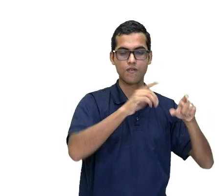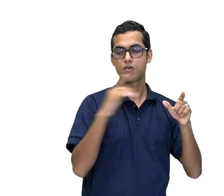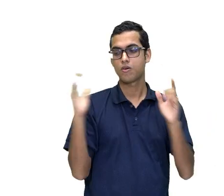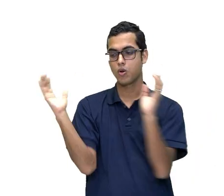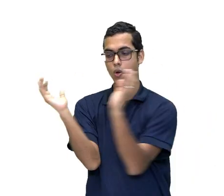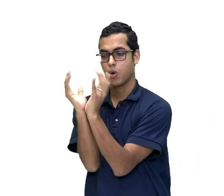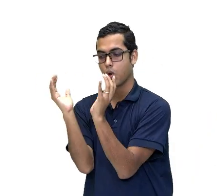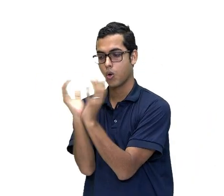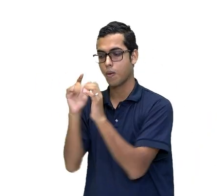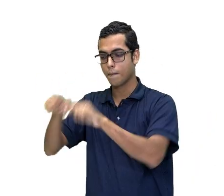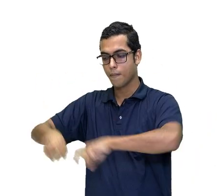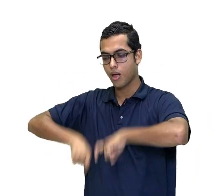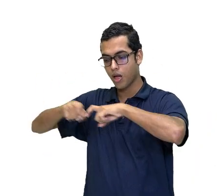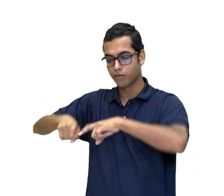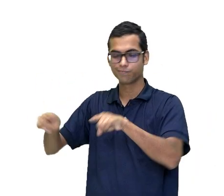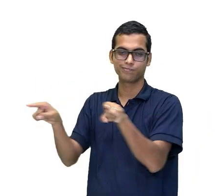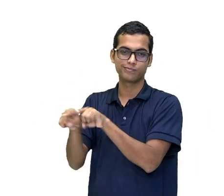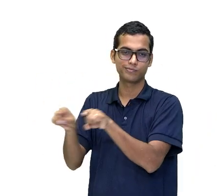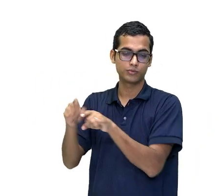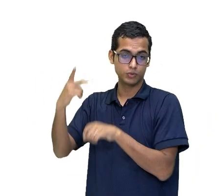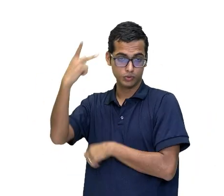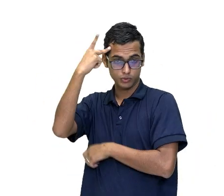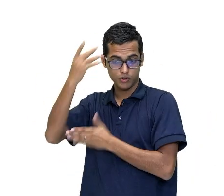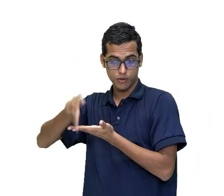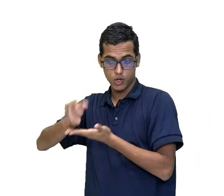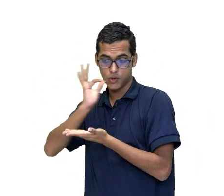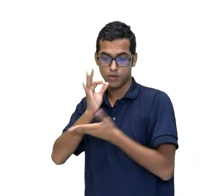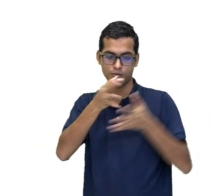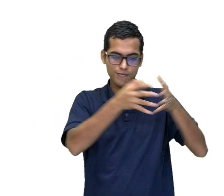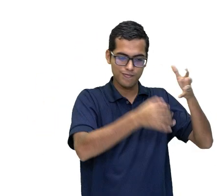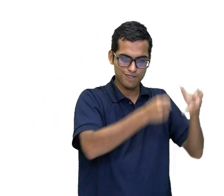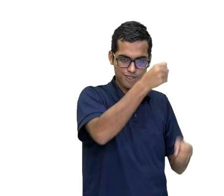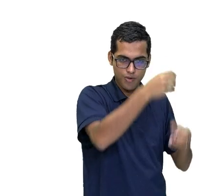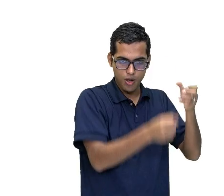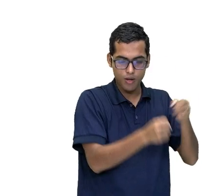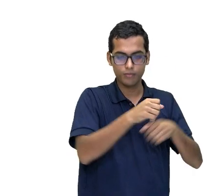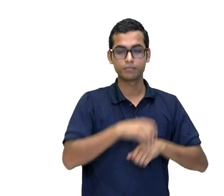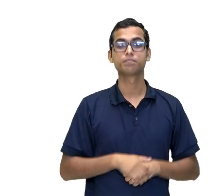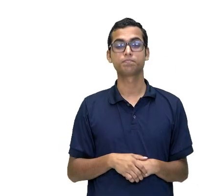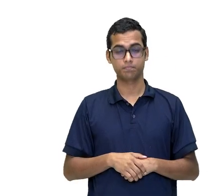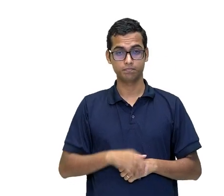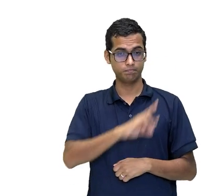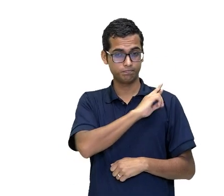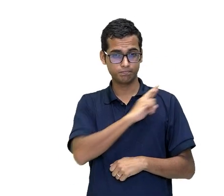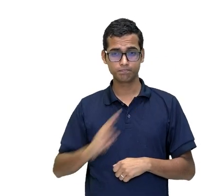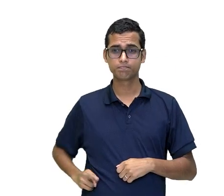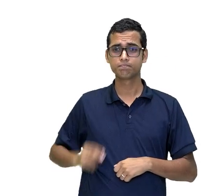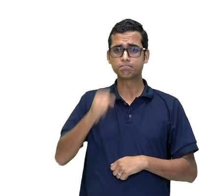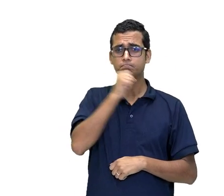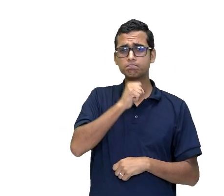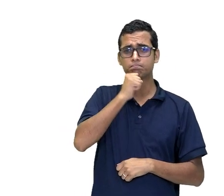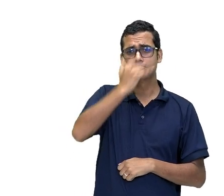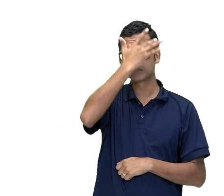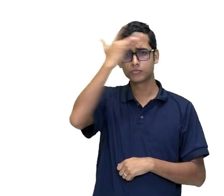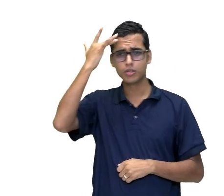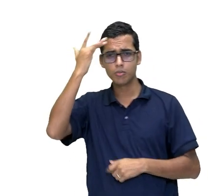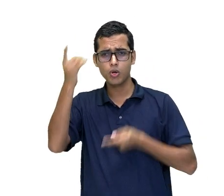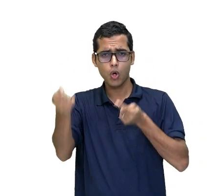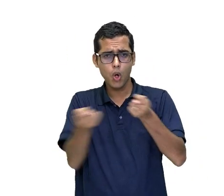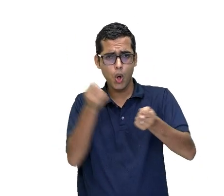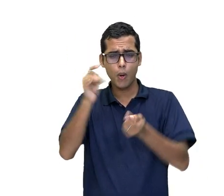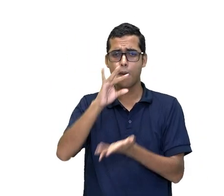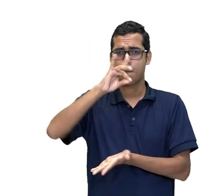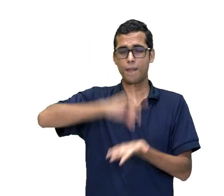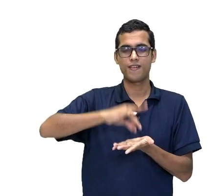impenetrável, tanto que durante boa parte da República Velha, o período em que os civis controlavam de fato, houve